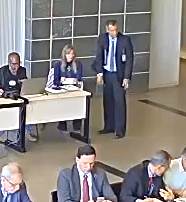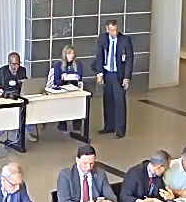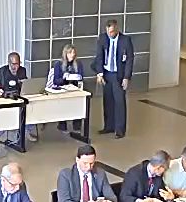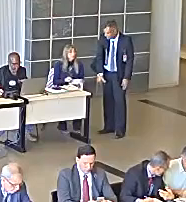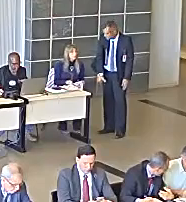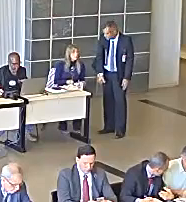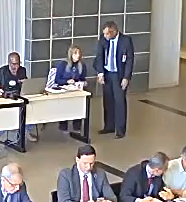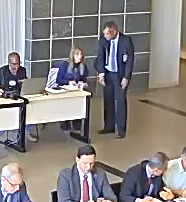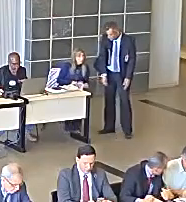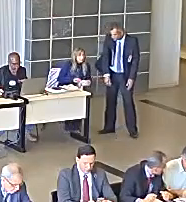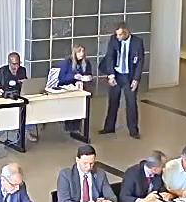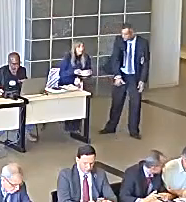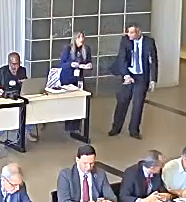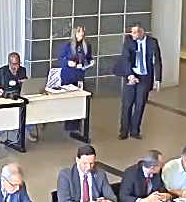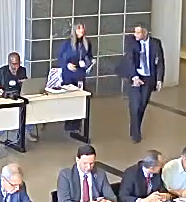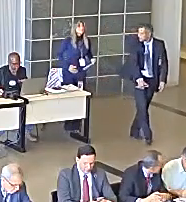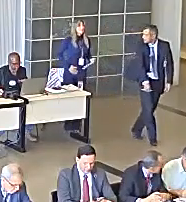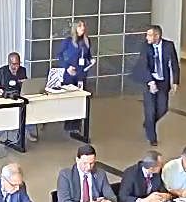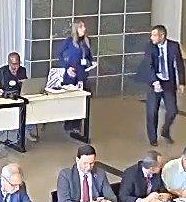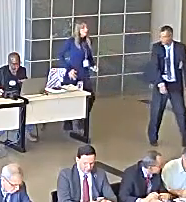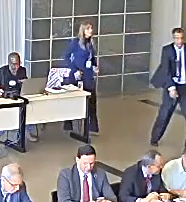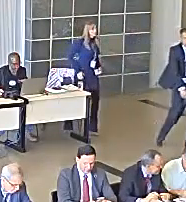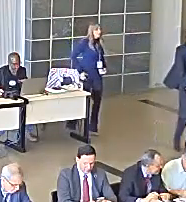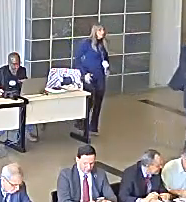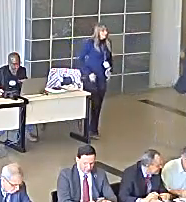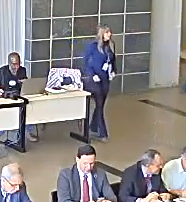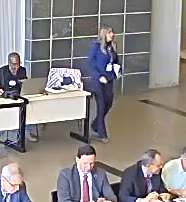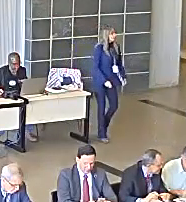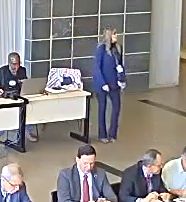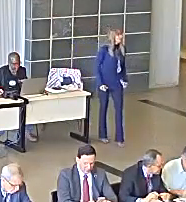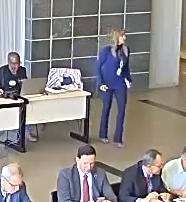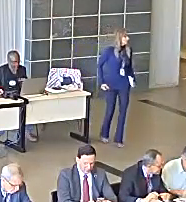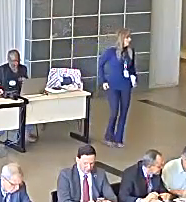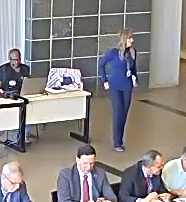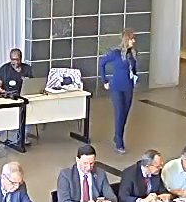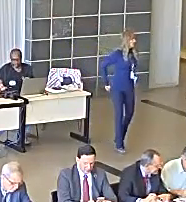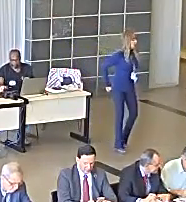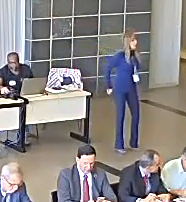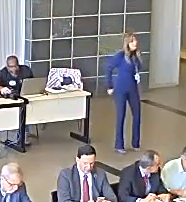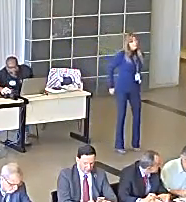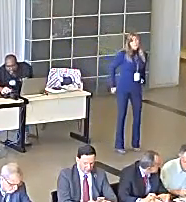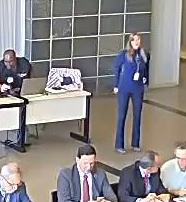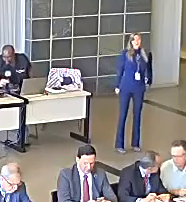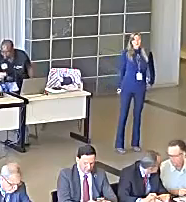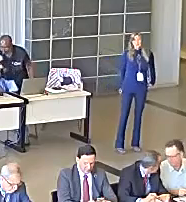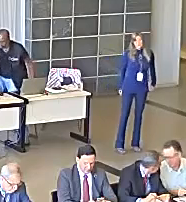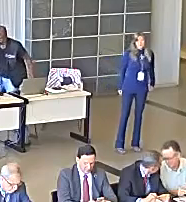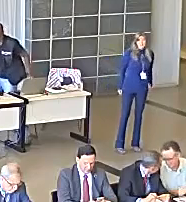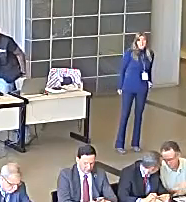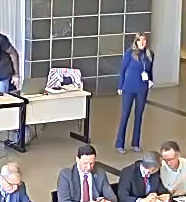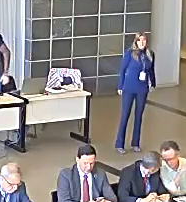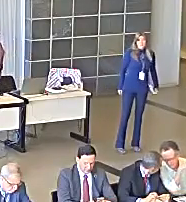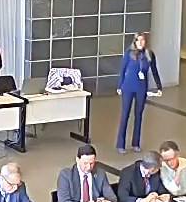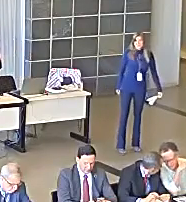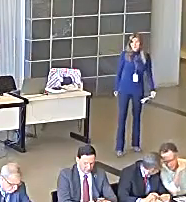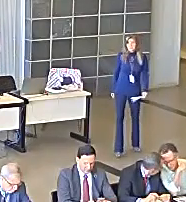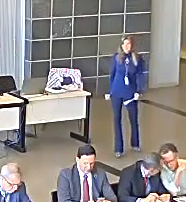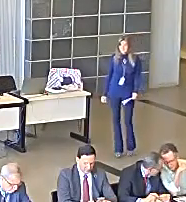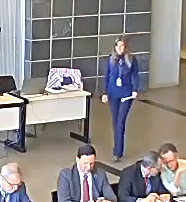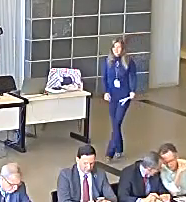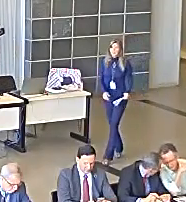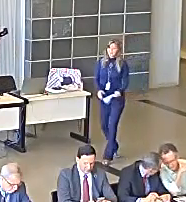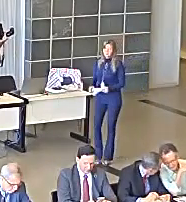a a não o não comparecimento do Ministério Público de Minas Gerais que foi convidado e não